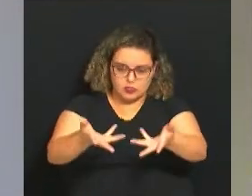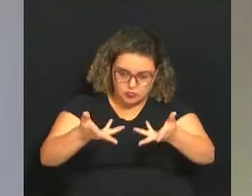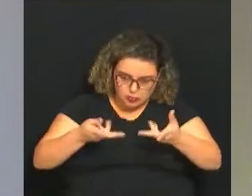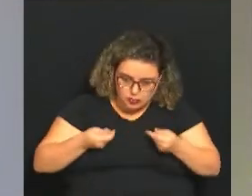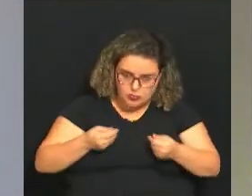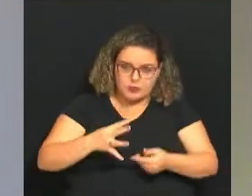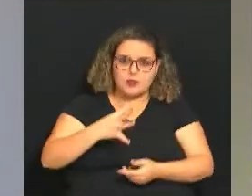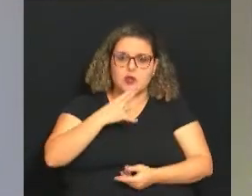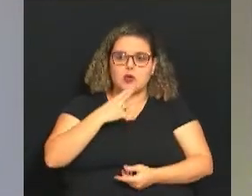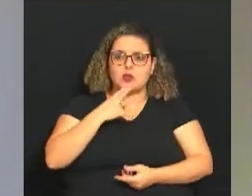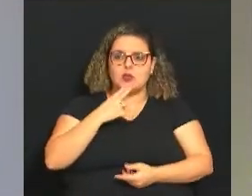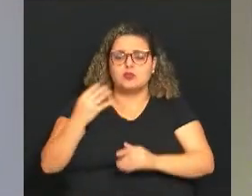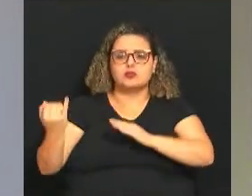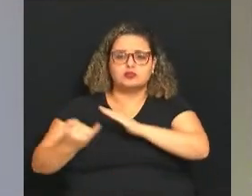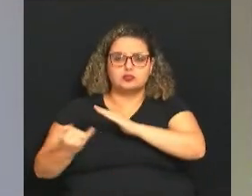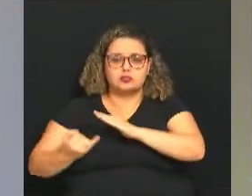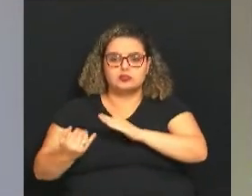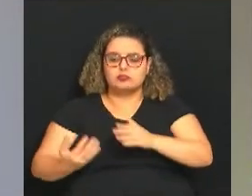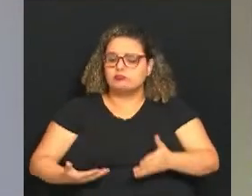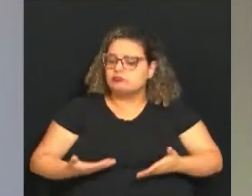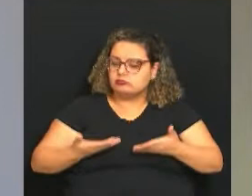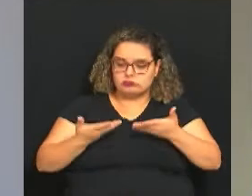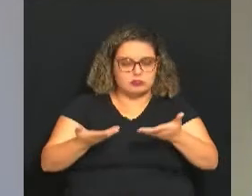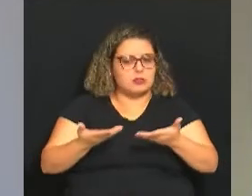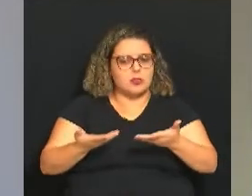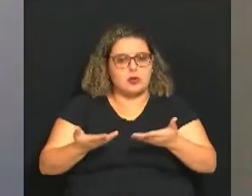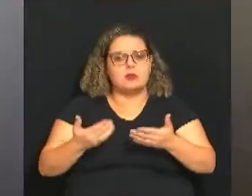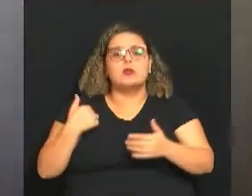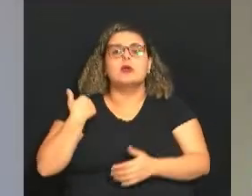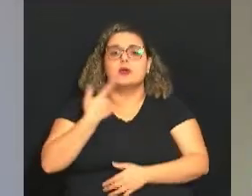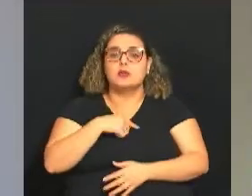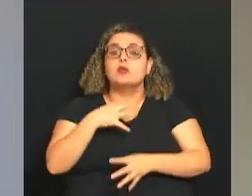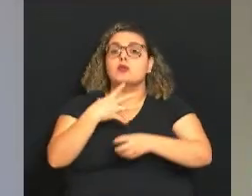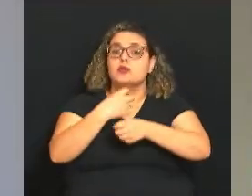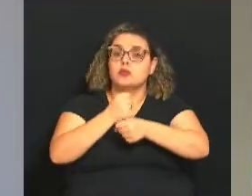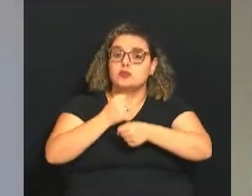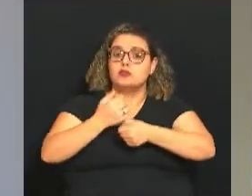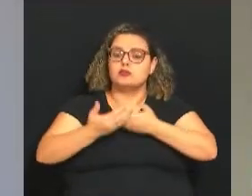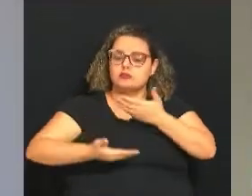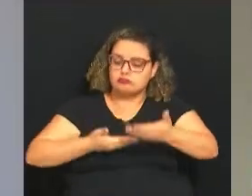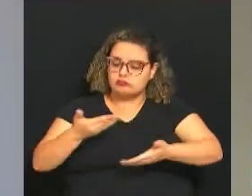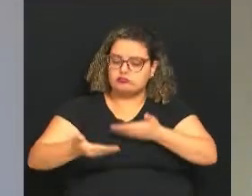Instituto, e me colocar à disposição para a gente cooperar, fortalecer